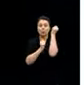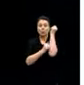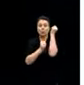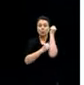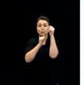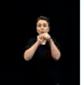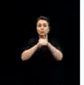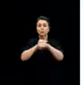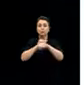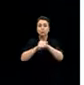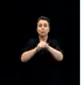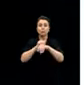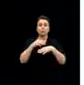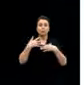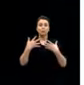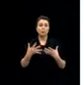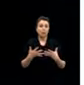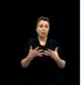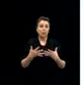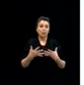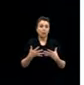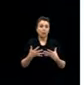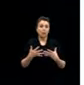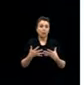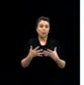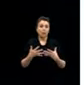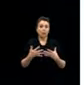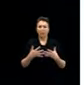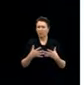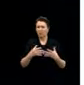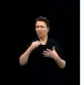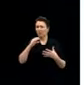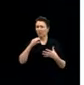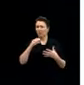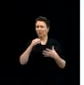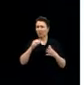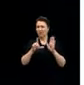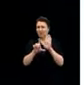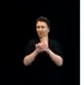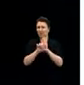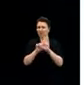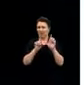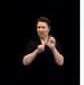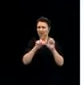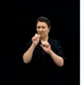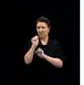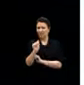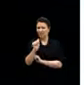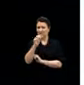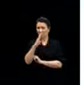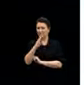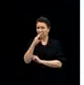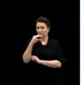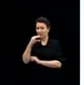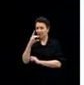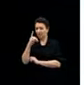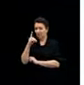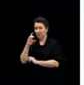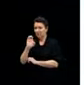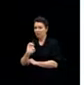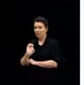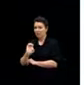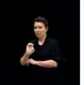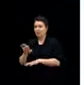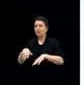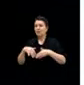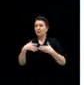parte, predominantemente, aonde que tem? Será que é no tecido cartilaginoso, no sanguíneo, muscular, nervoso, ósseo? Aonde